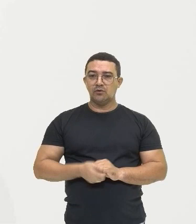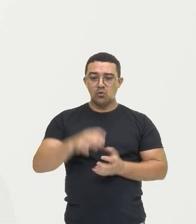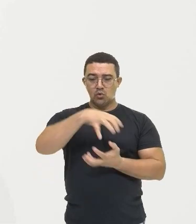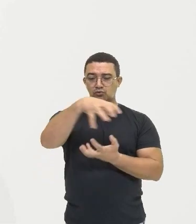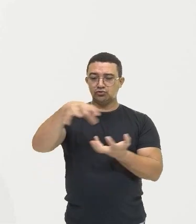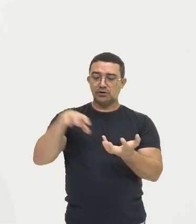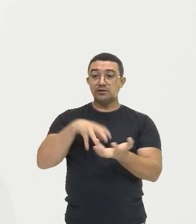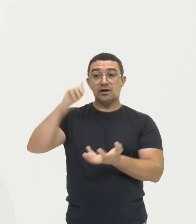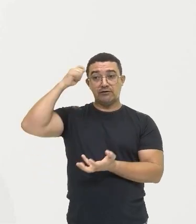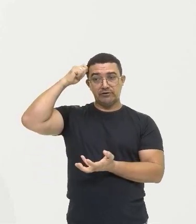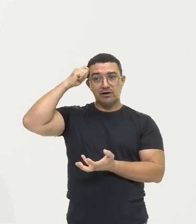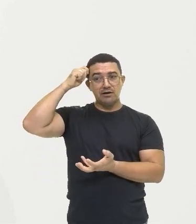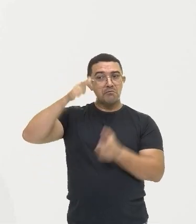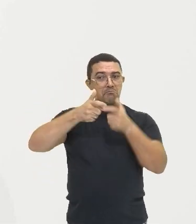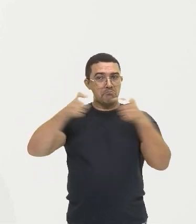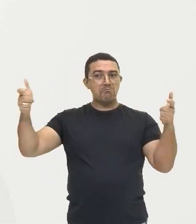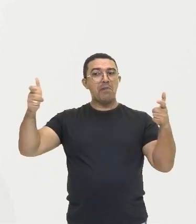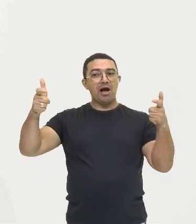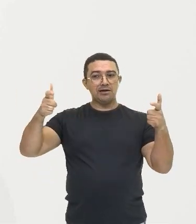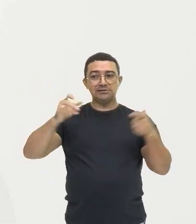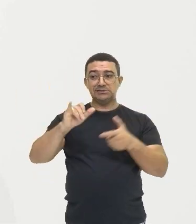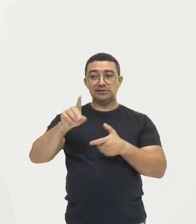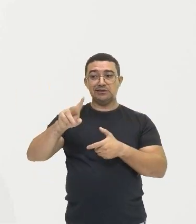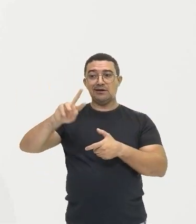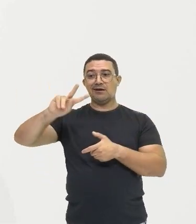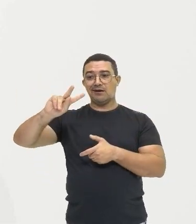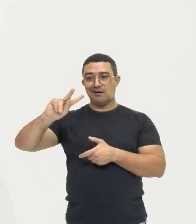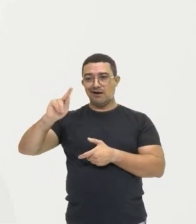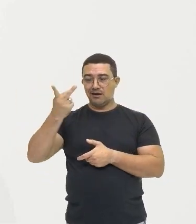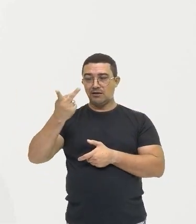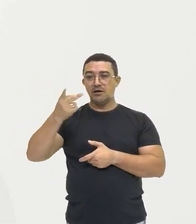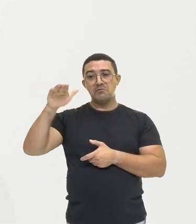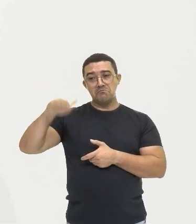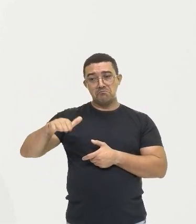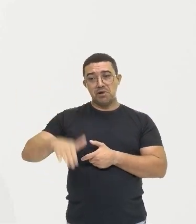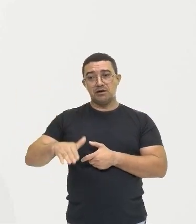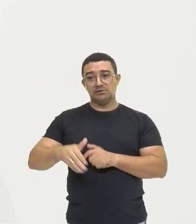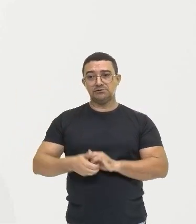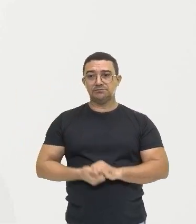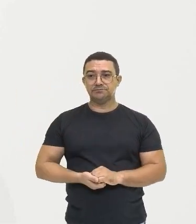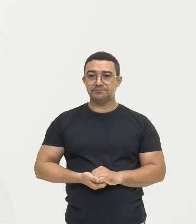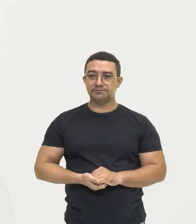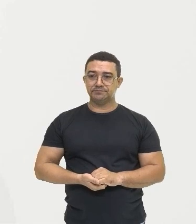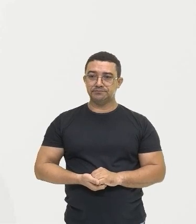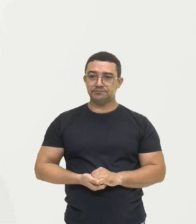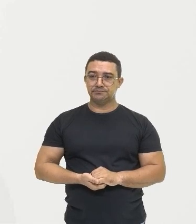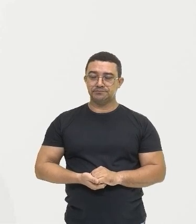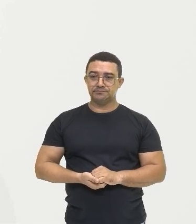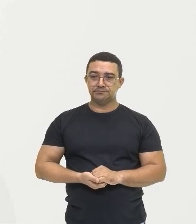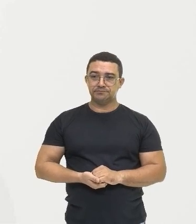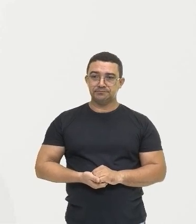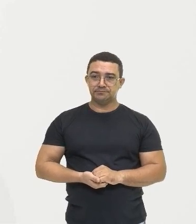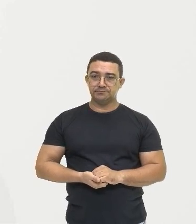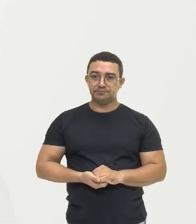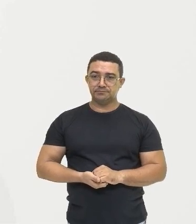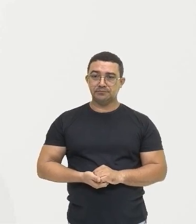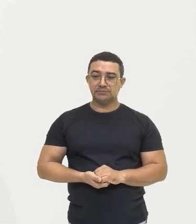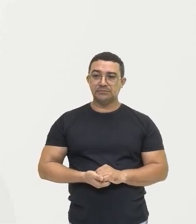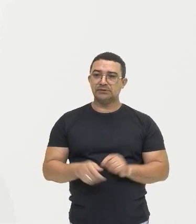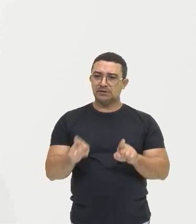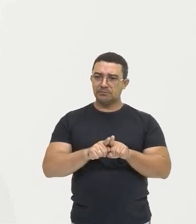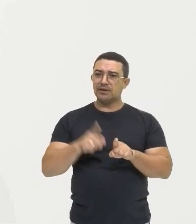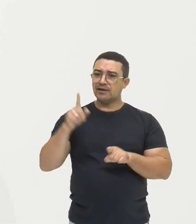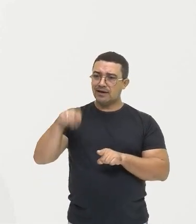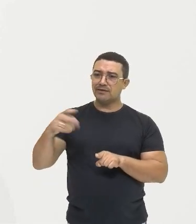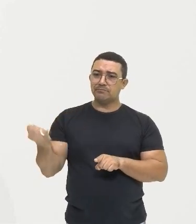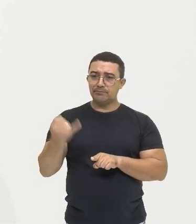baixo, e também temos países na África que não divulgaram os resultados para essa análise, tudo bem? Outro ponto importante que a